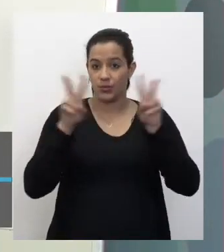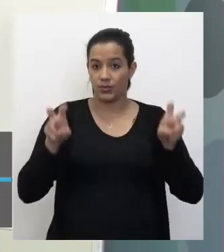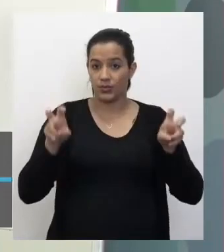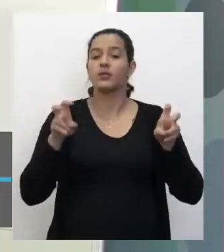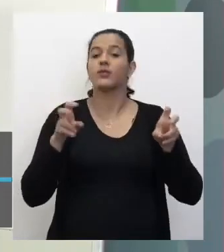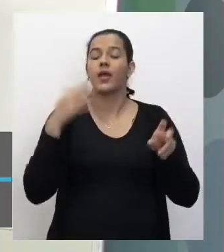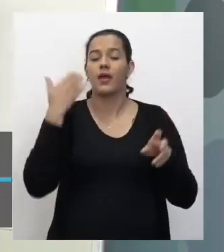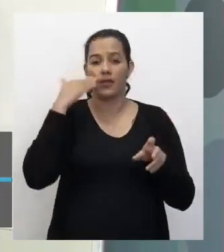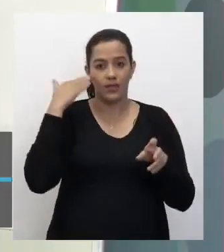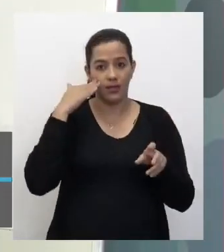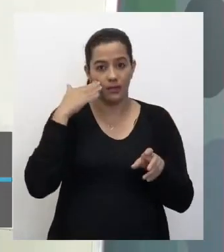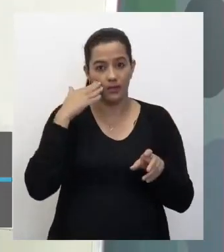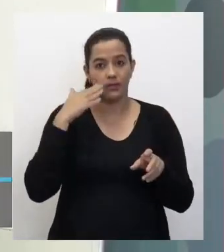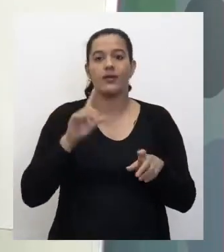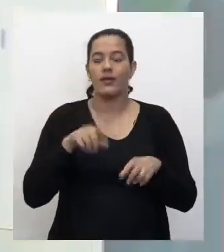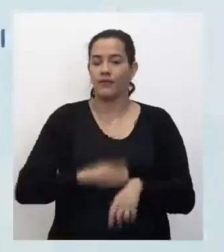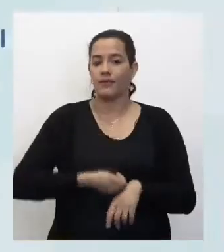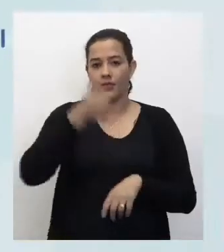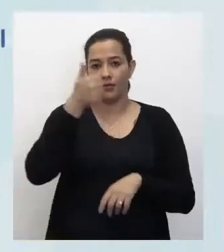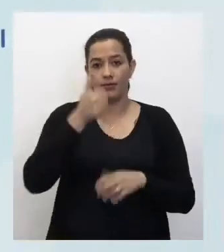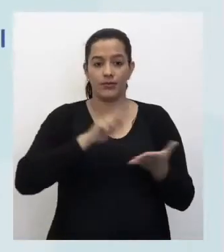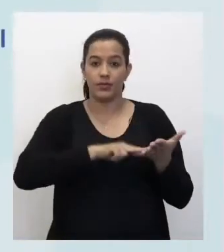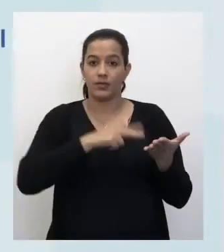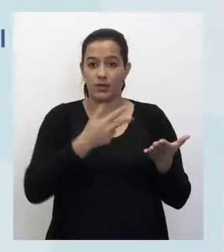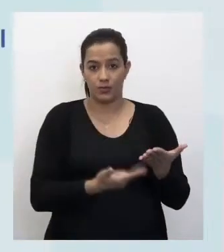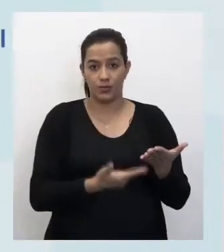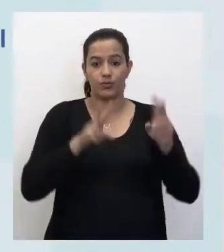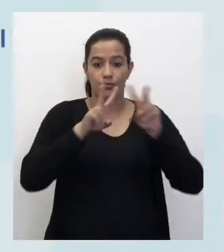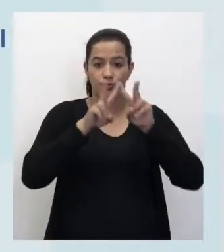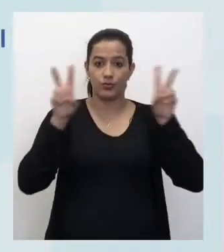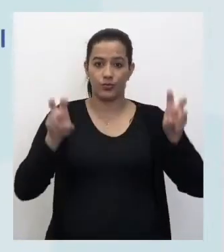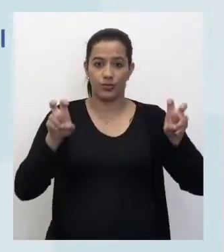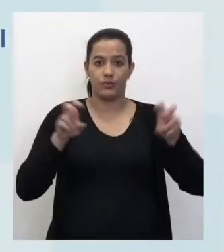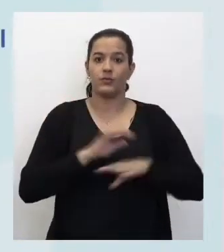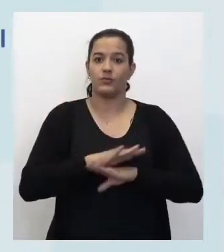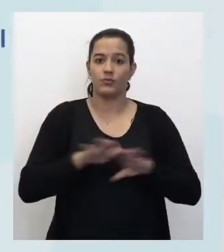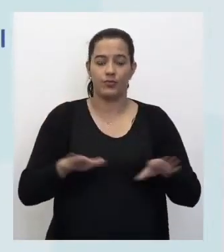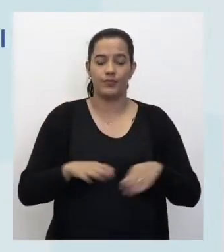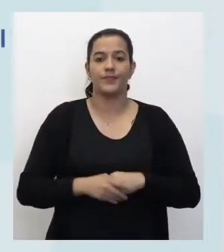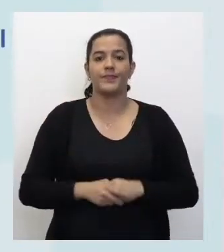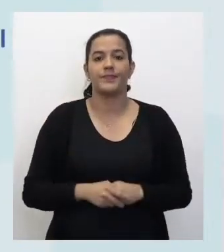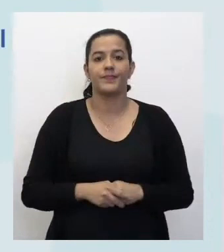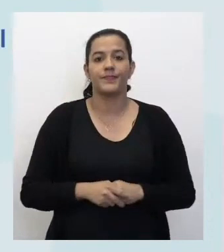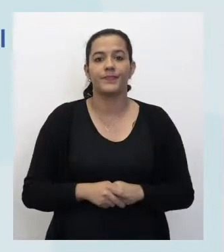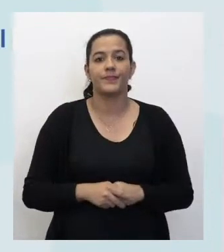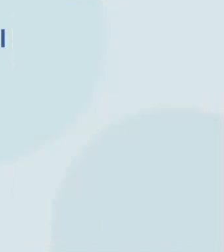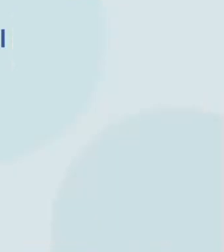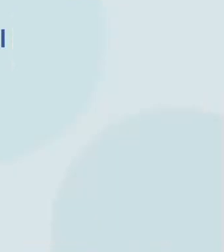there, have fun, translate. É só traduzir para a gente esse título. Go! Já tem.